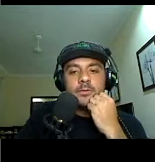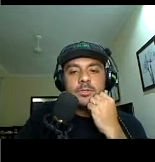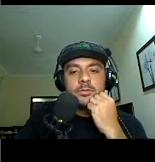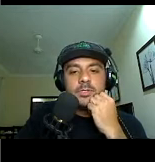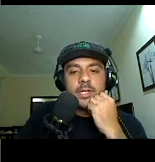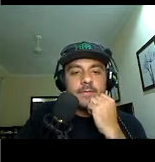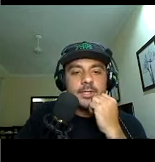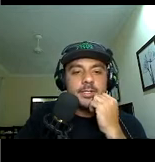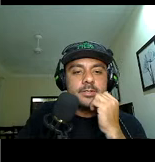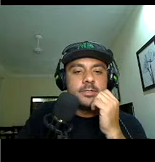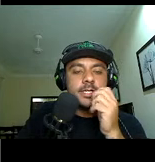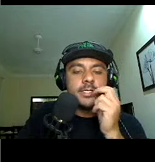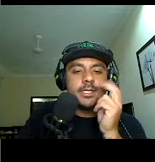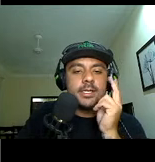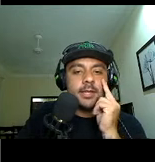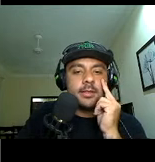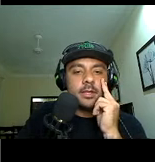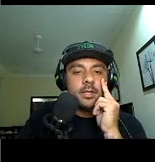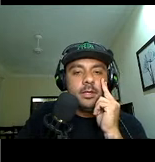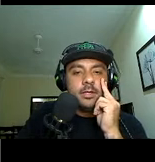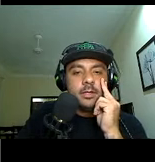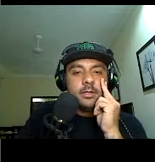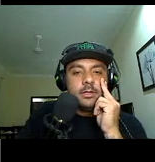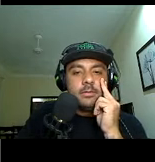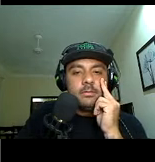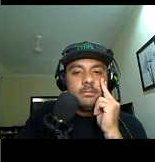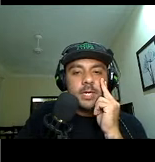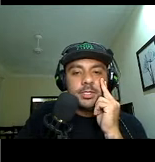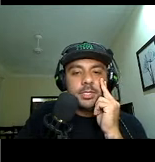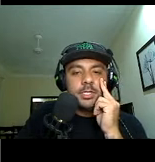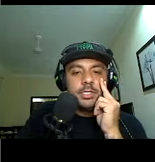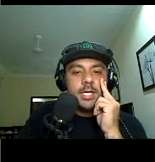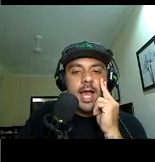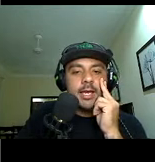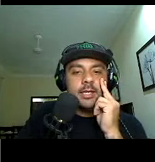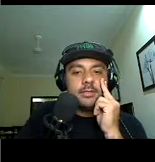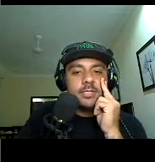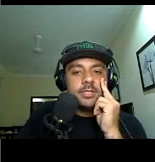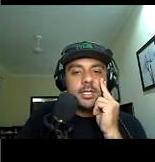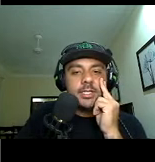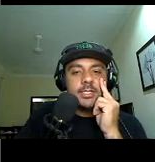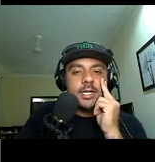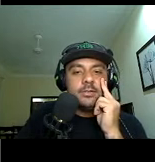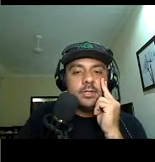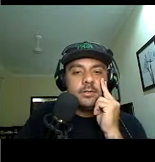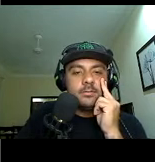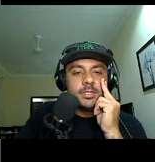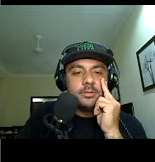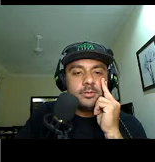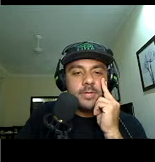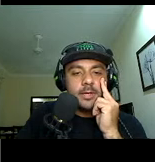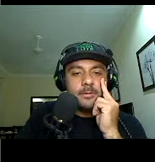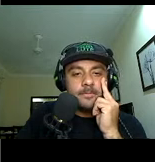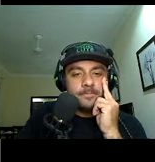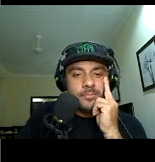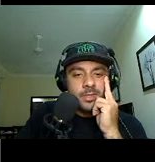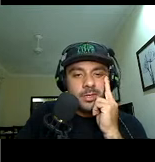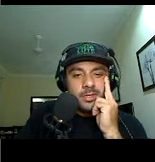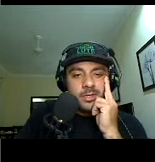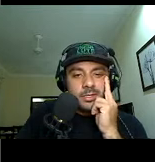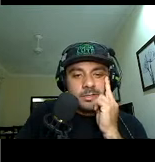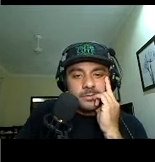em altitude na faixa de 270 bastante carga não sei se isso aqui tá certo não mas tudo